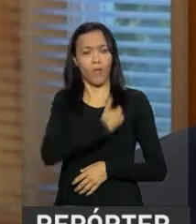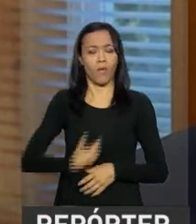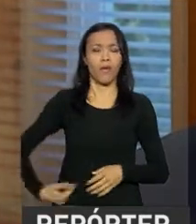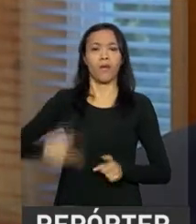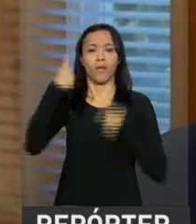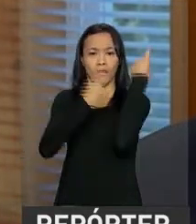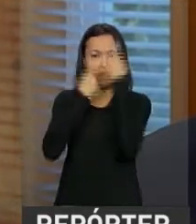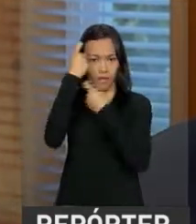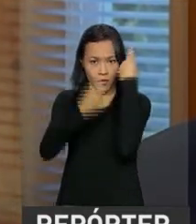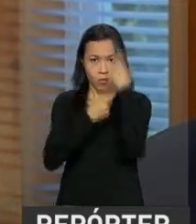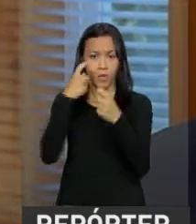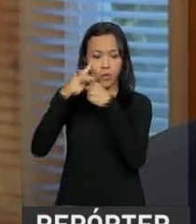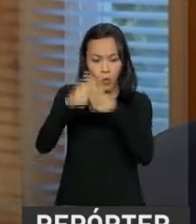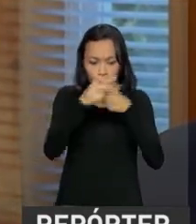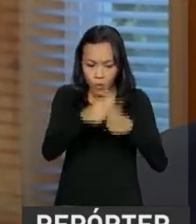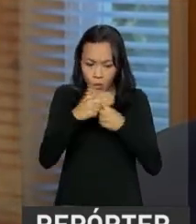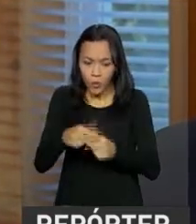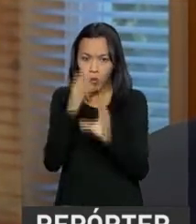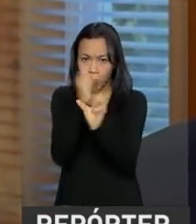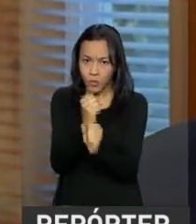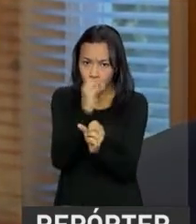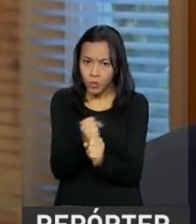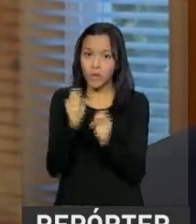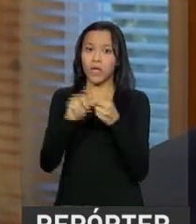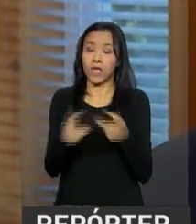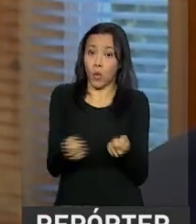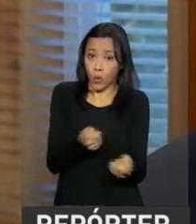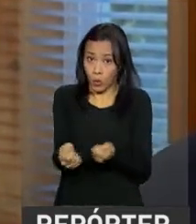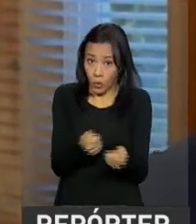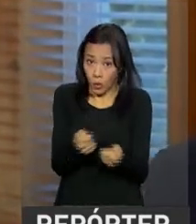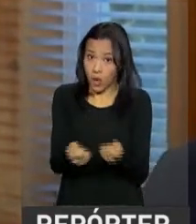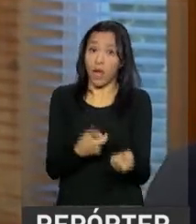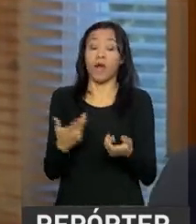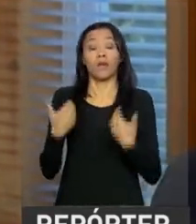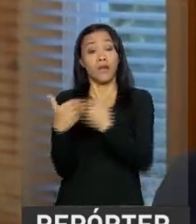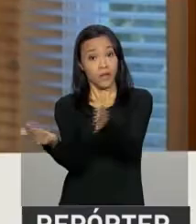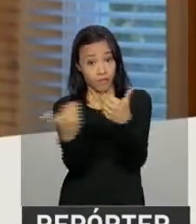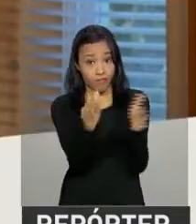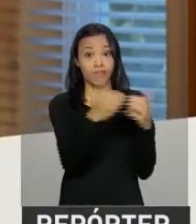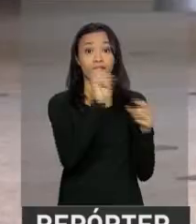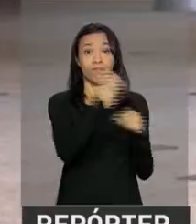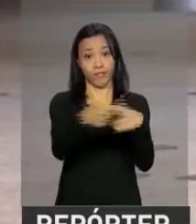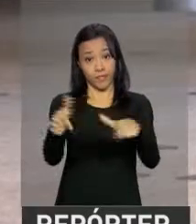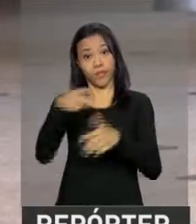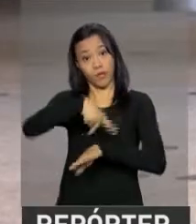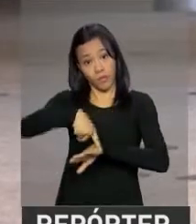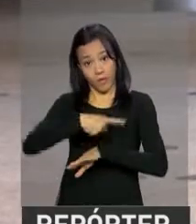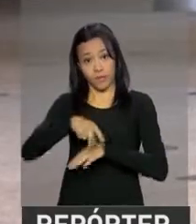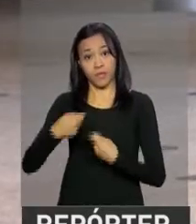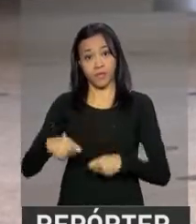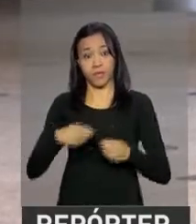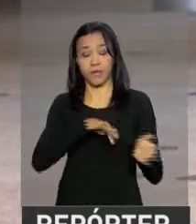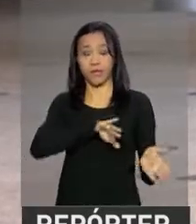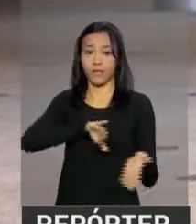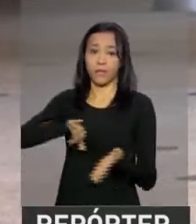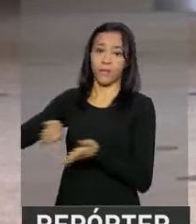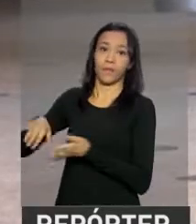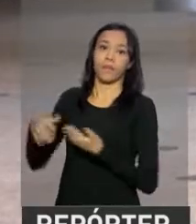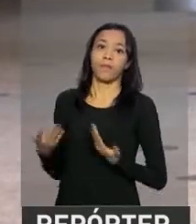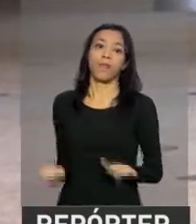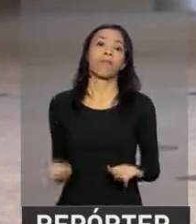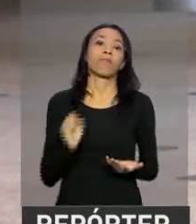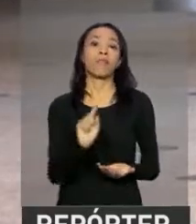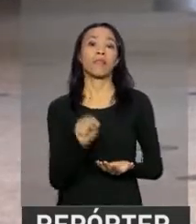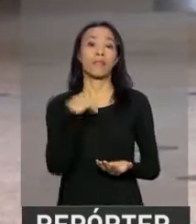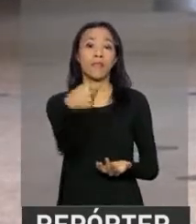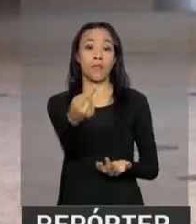ajuste fiscal, com a contenção de gastos, para que o Brasil volte a crescer e gerar o emprego que esse país tanto precisa. Bom, ainda depois